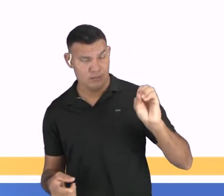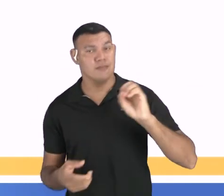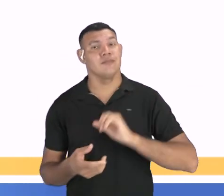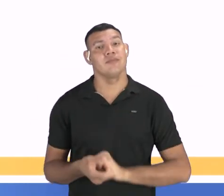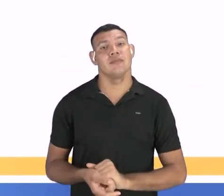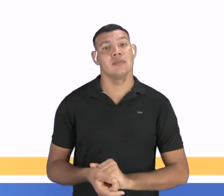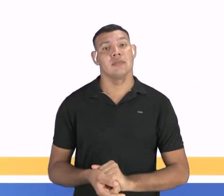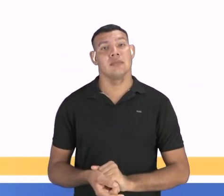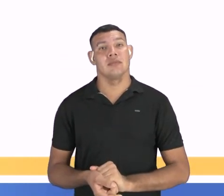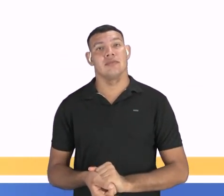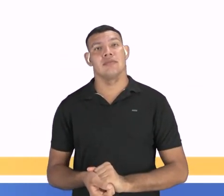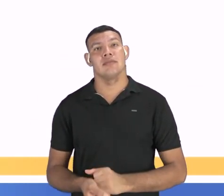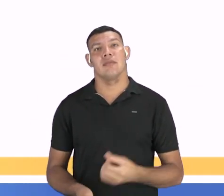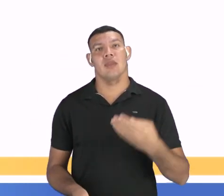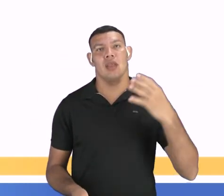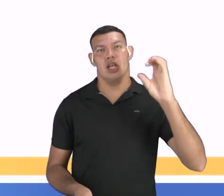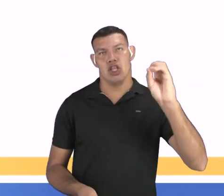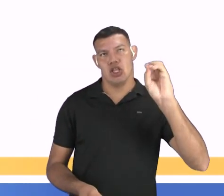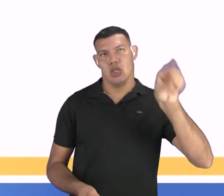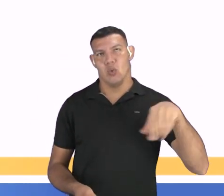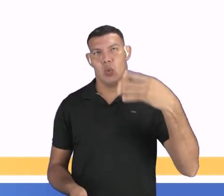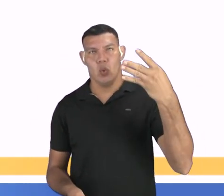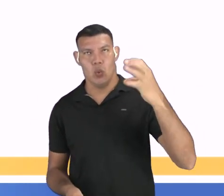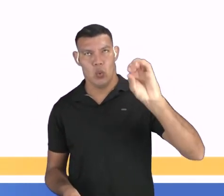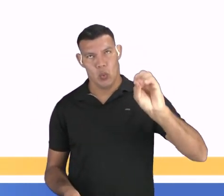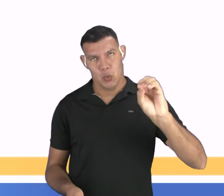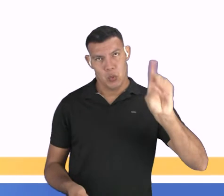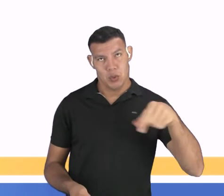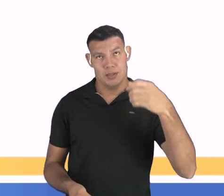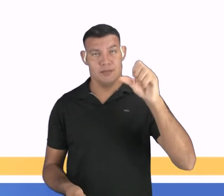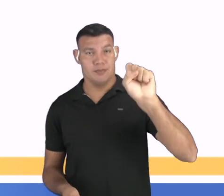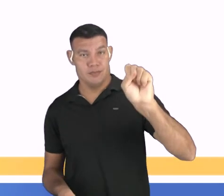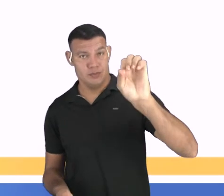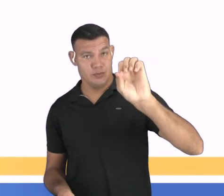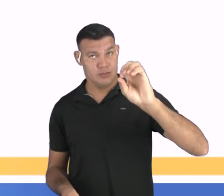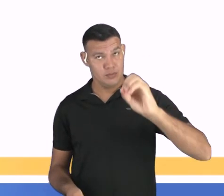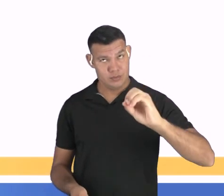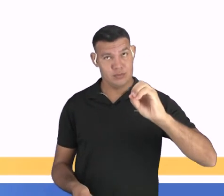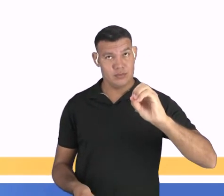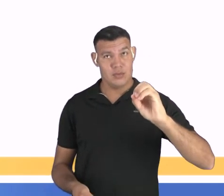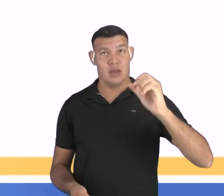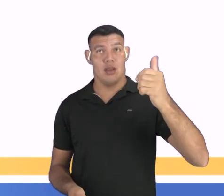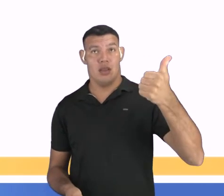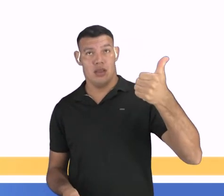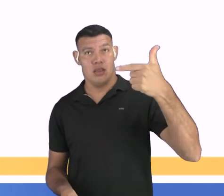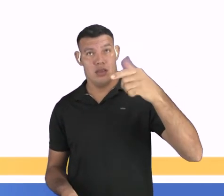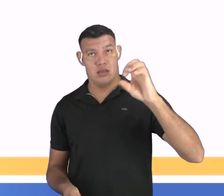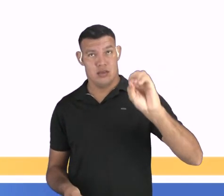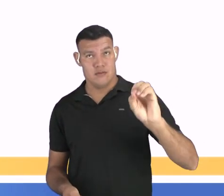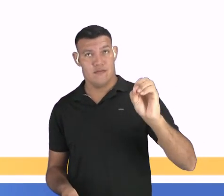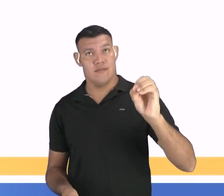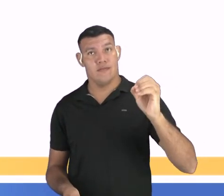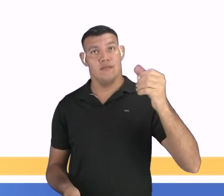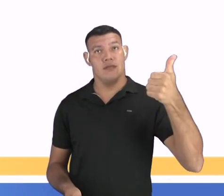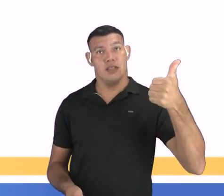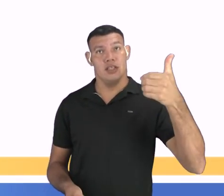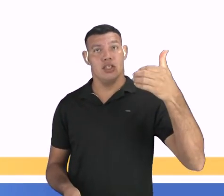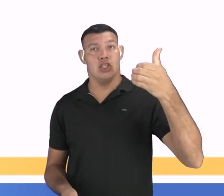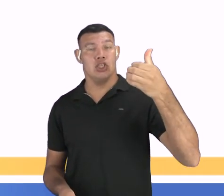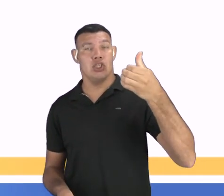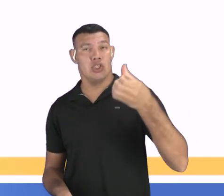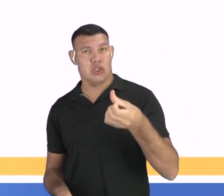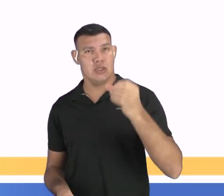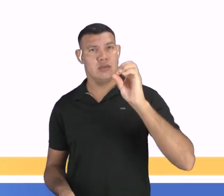80, 120, 160 e assim por diante. Já olhando para os primeiros múltiplos de 30, nós temos 0, 30,